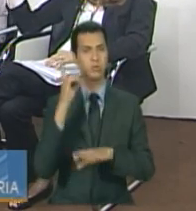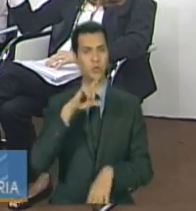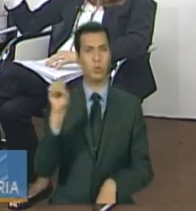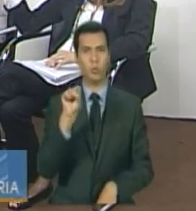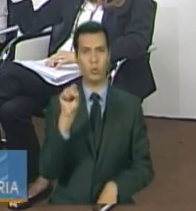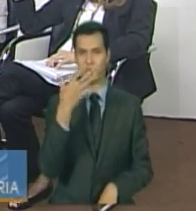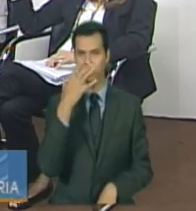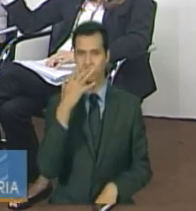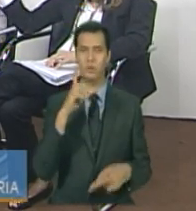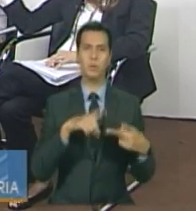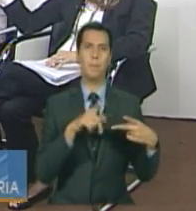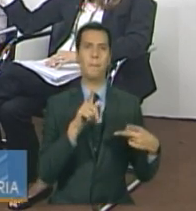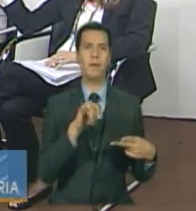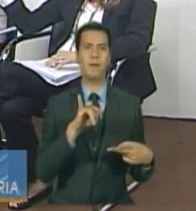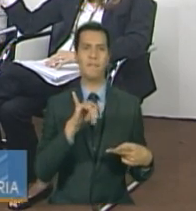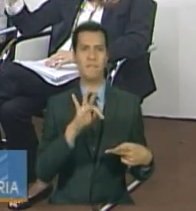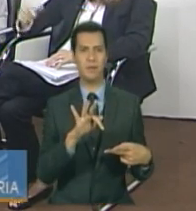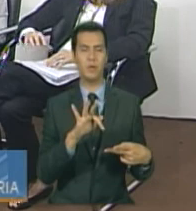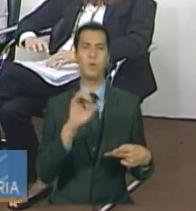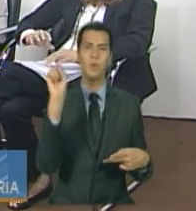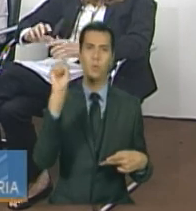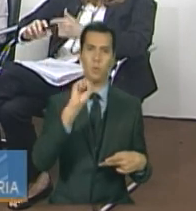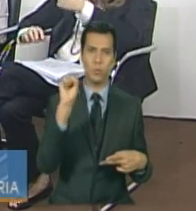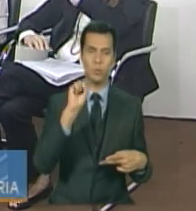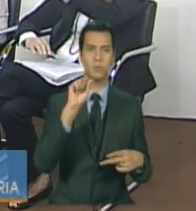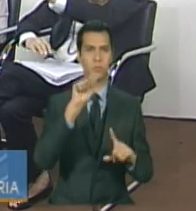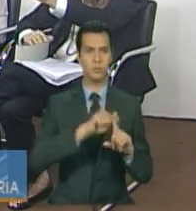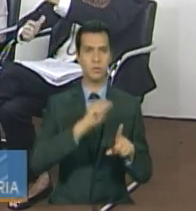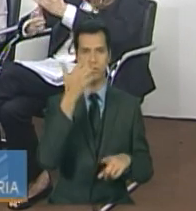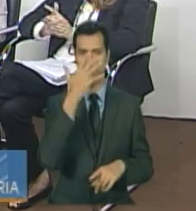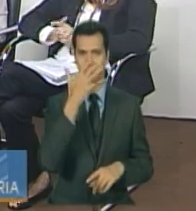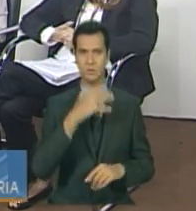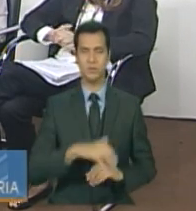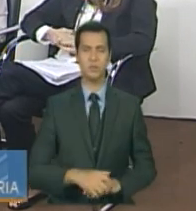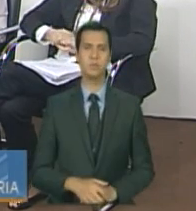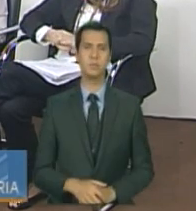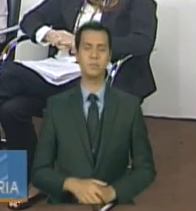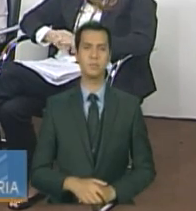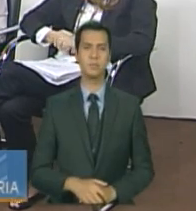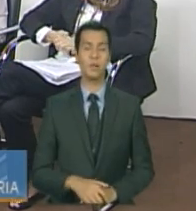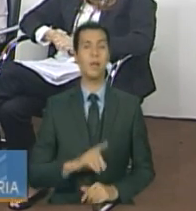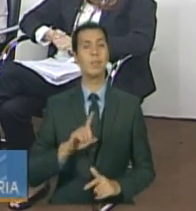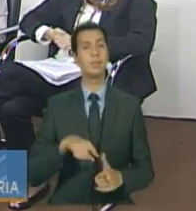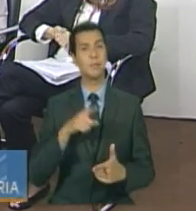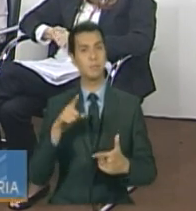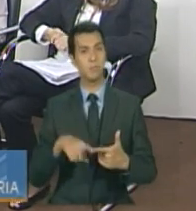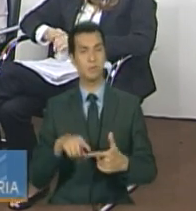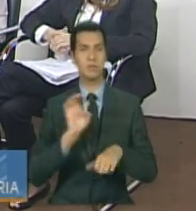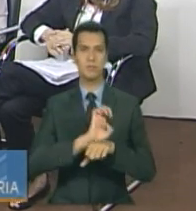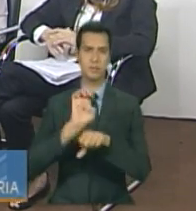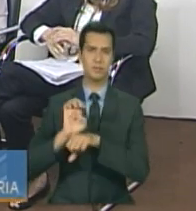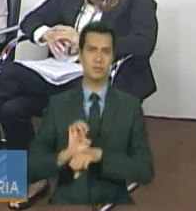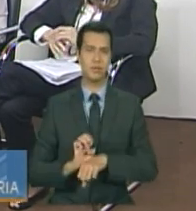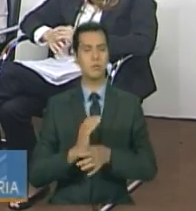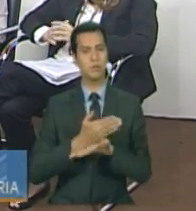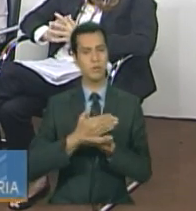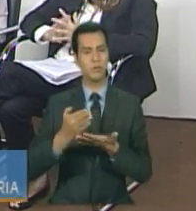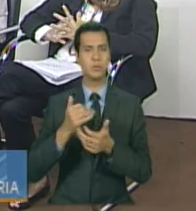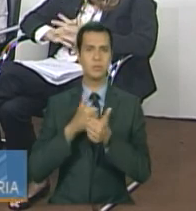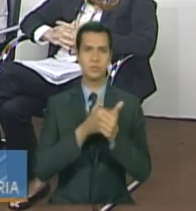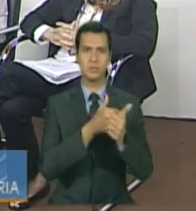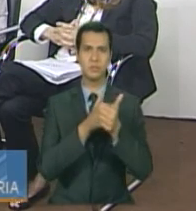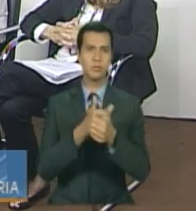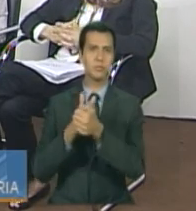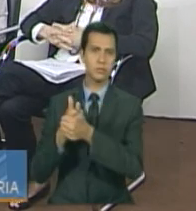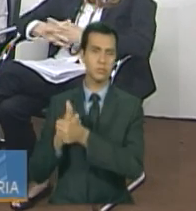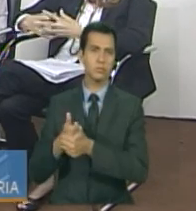para o PAIF, 8 de fevereiro. Okay? Em seguida, os estados entram com acompanhamento. Após a informação de implantação